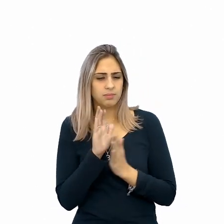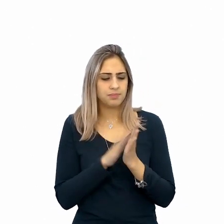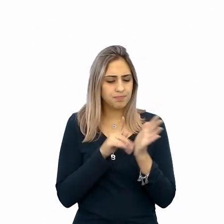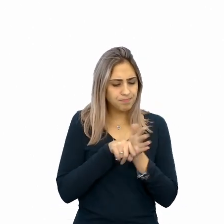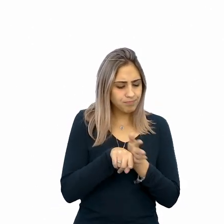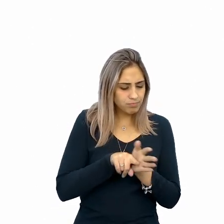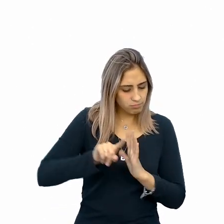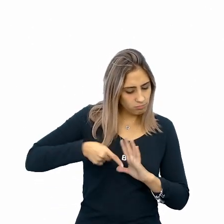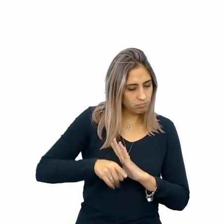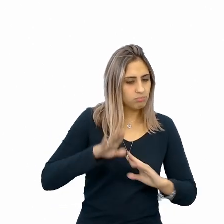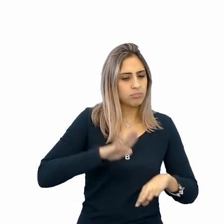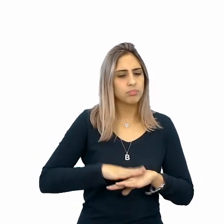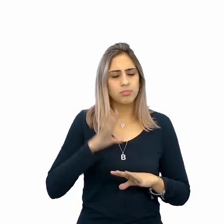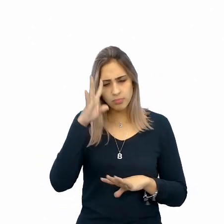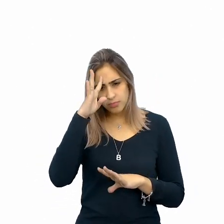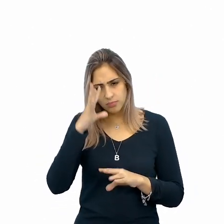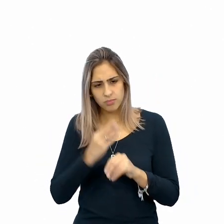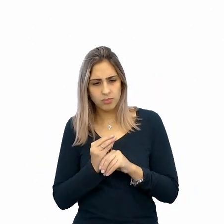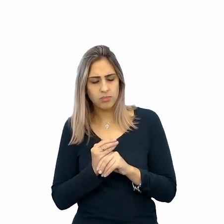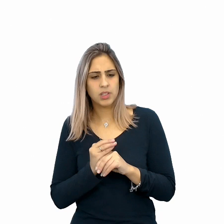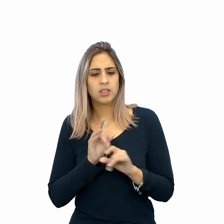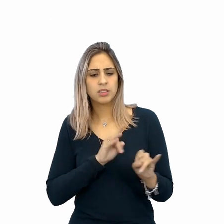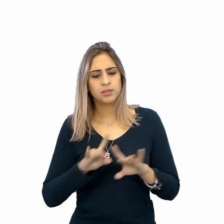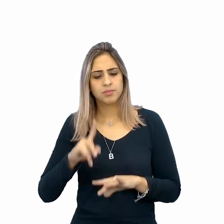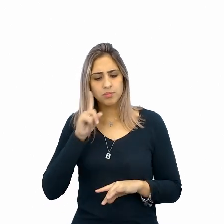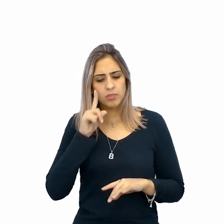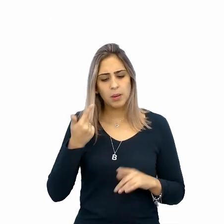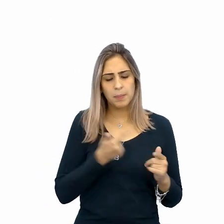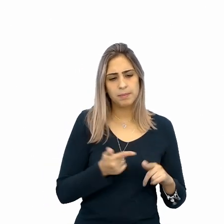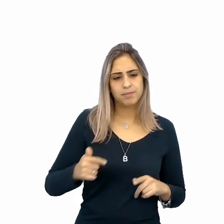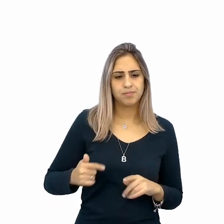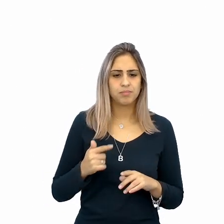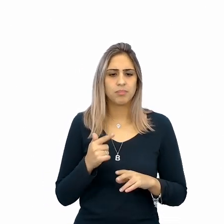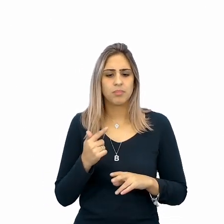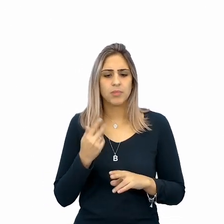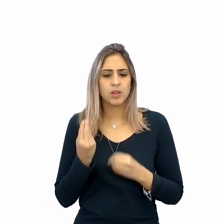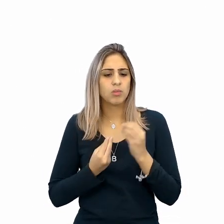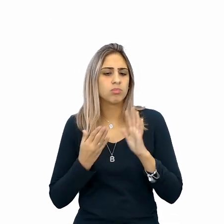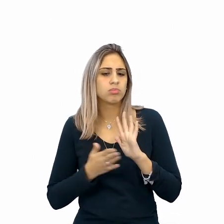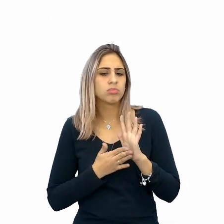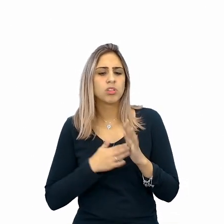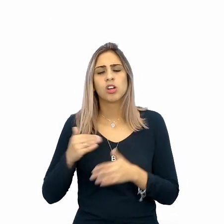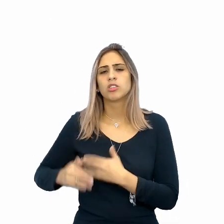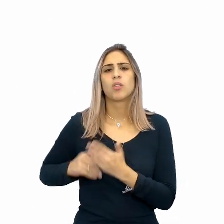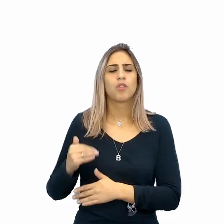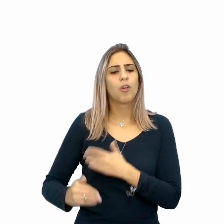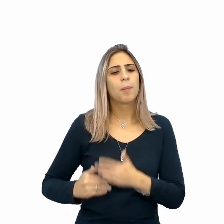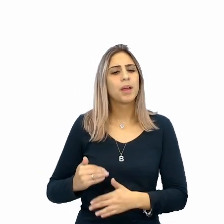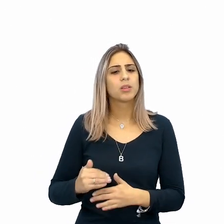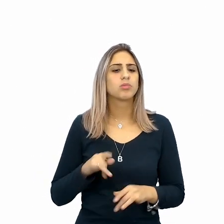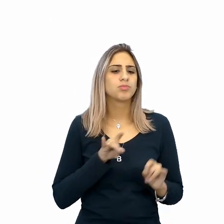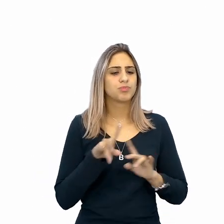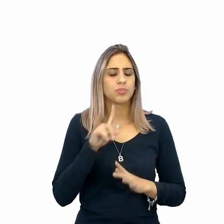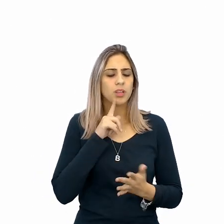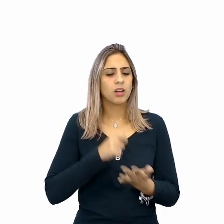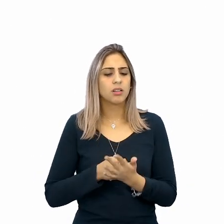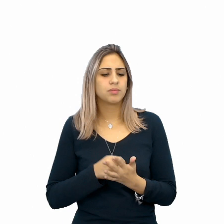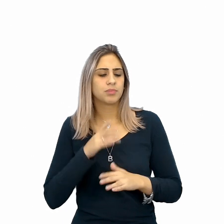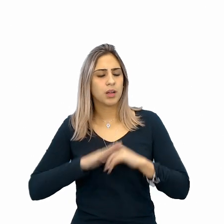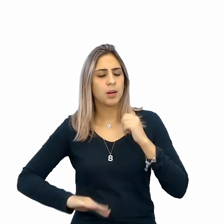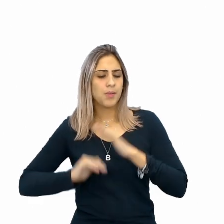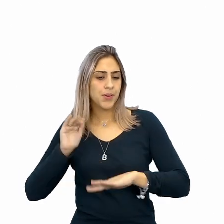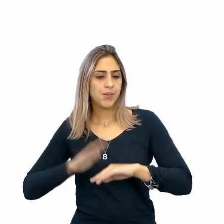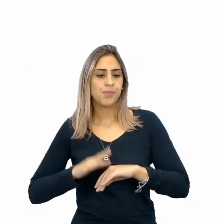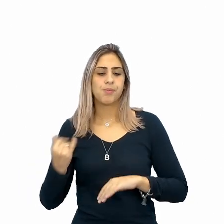que possamos compreender cada vez mais como elas promovem o desenvolvimento de determinadas